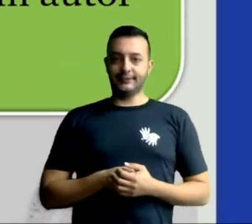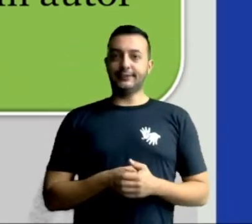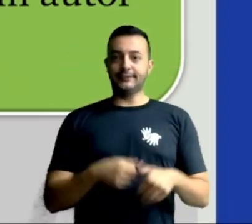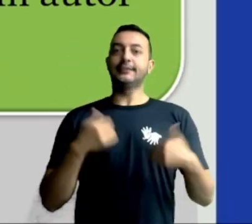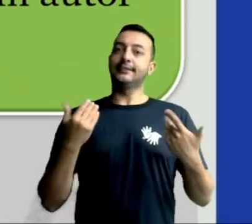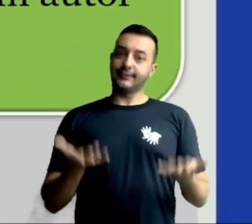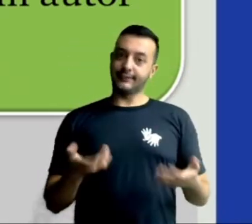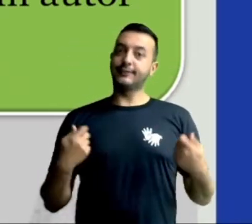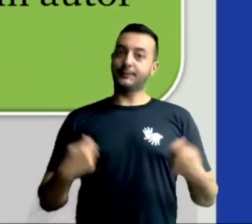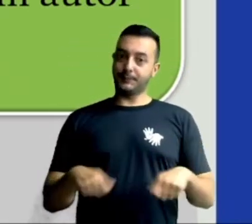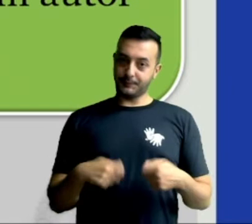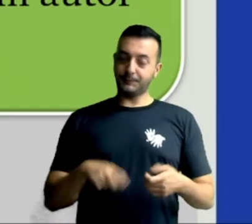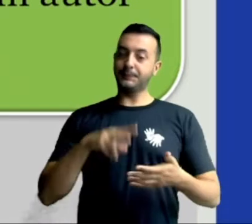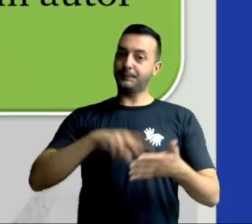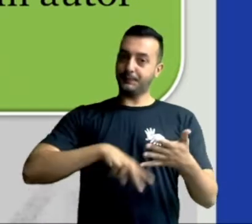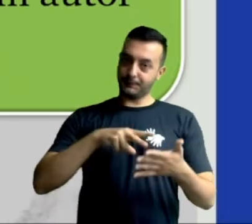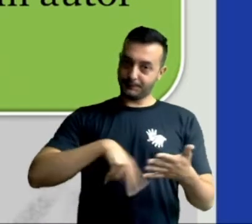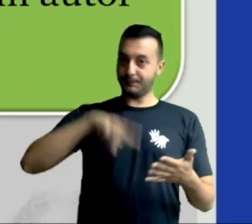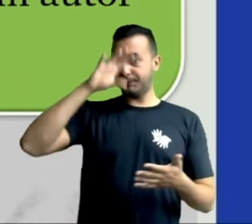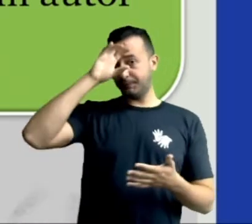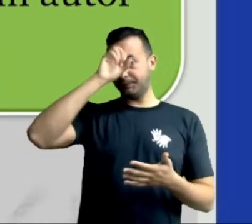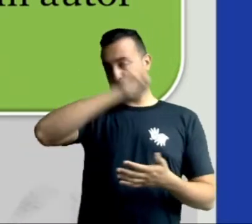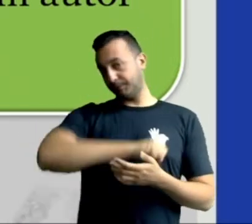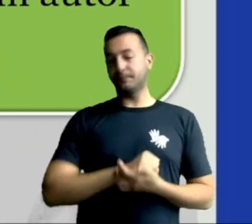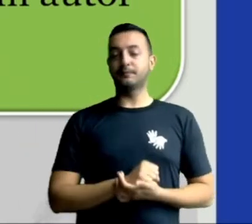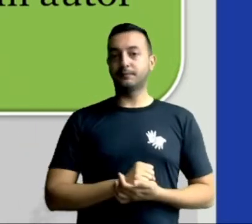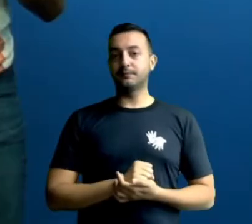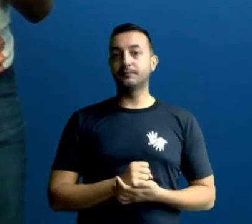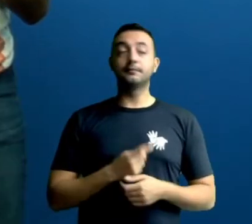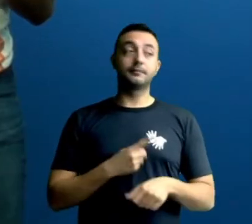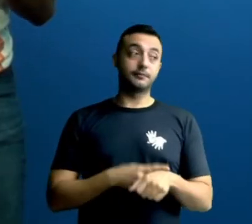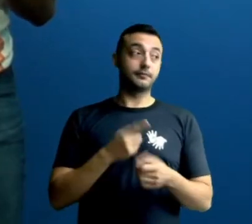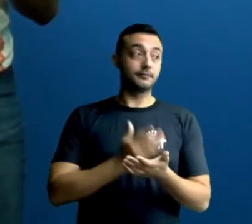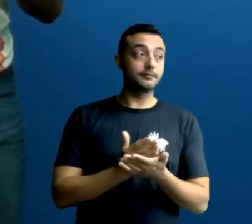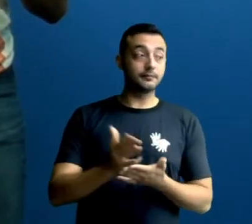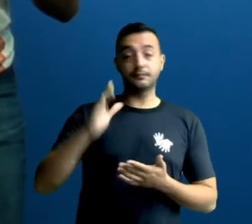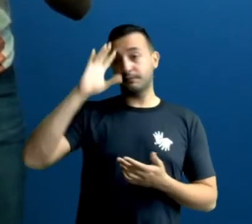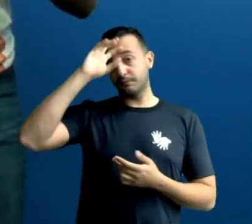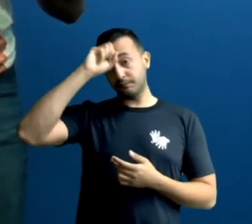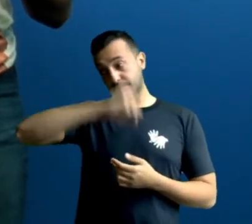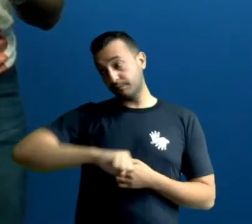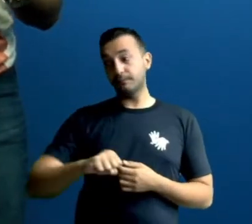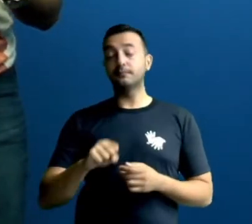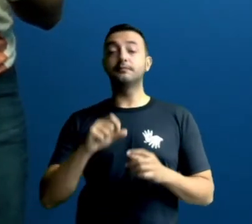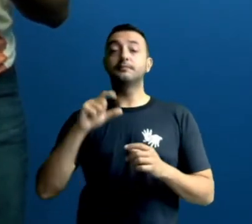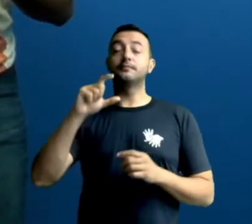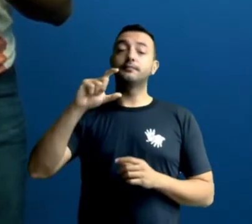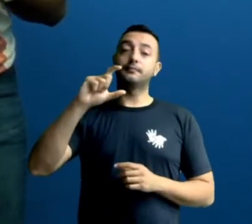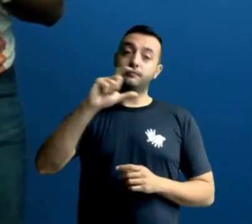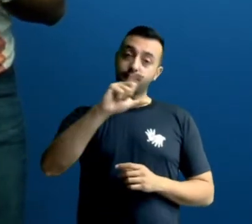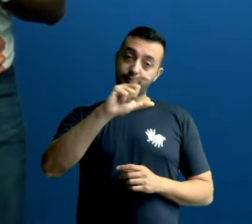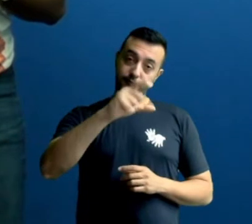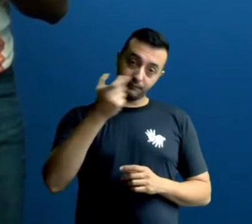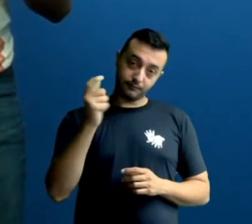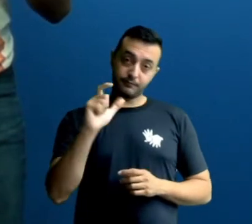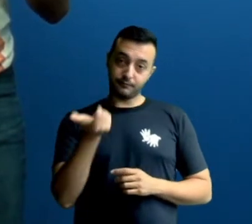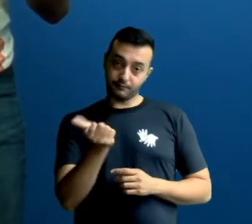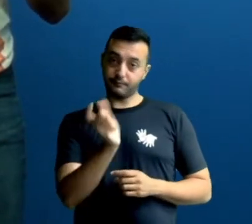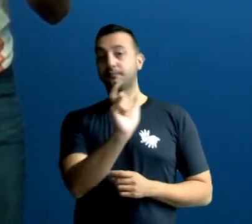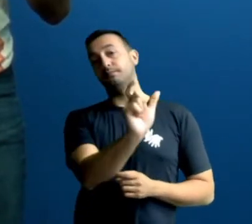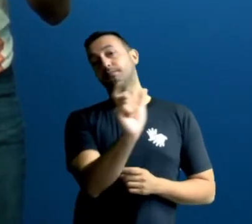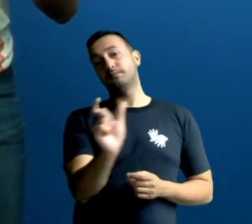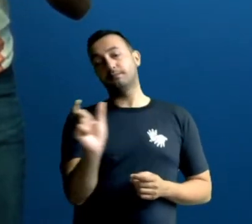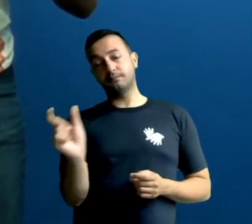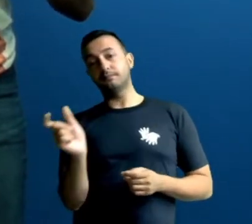precisa ler e compreender. Quando a gente começa a compreender, há termos ou há parágrafos em teu texto que